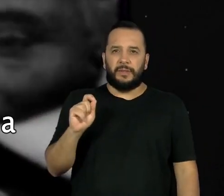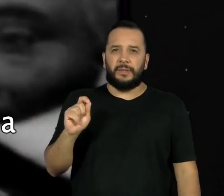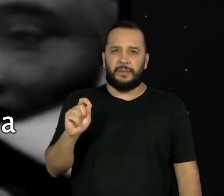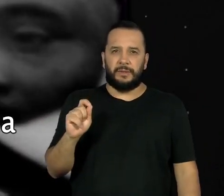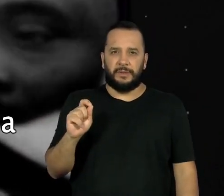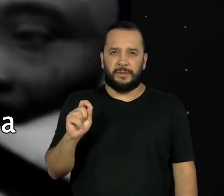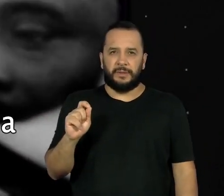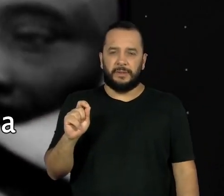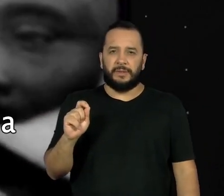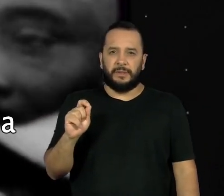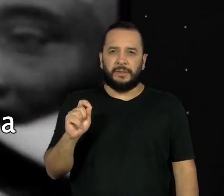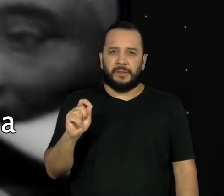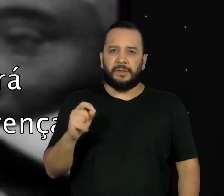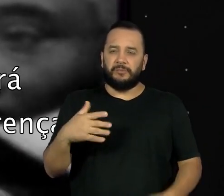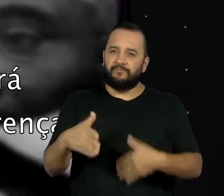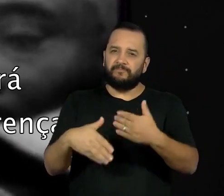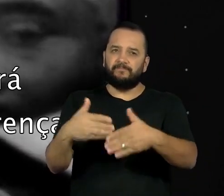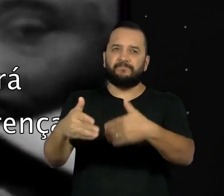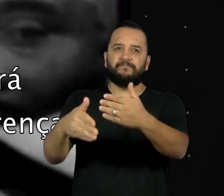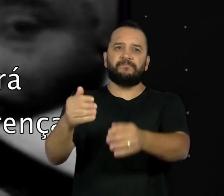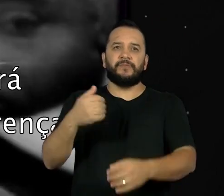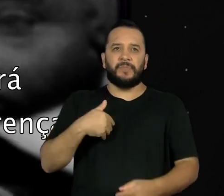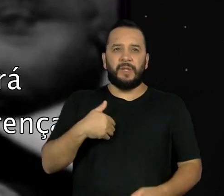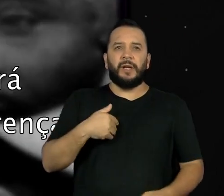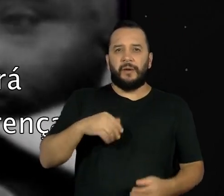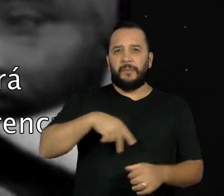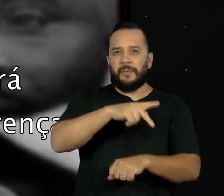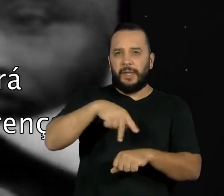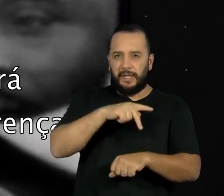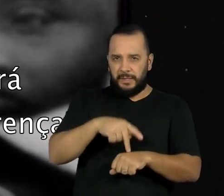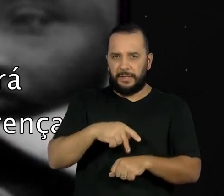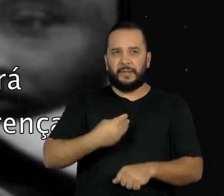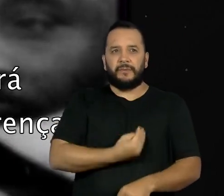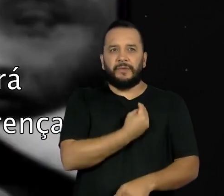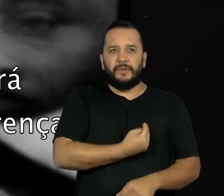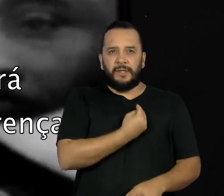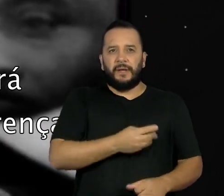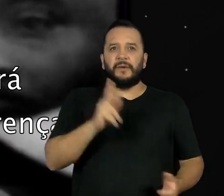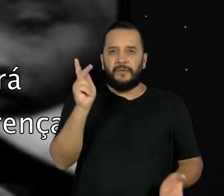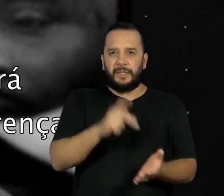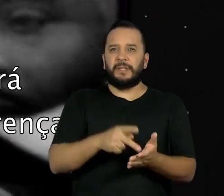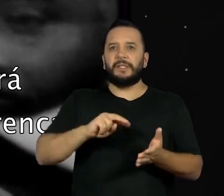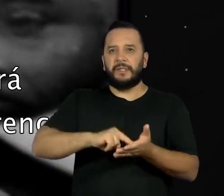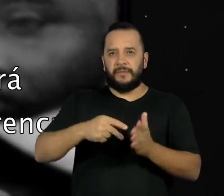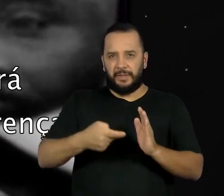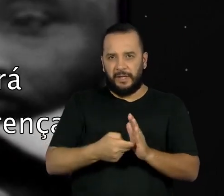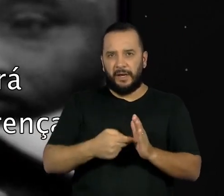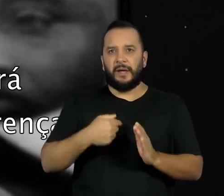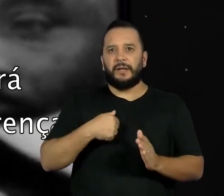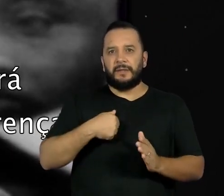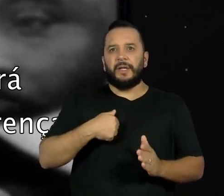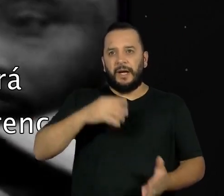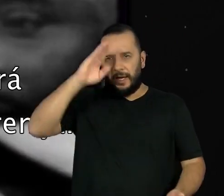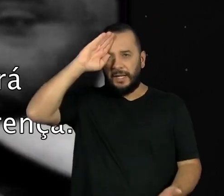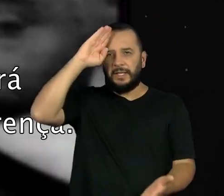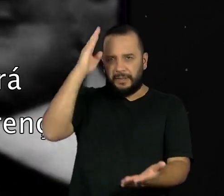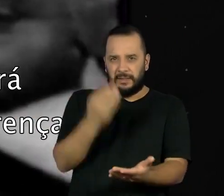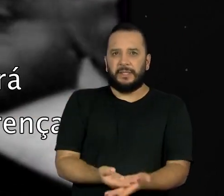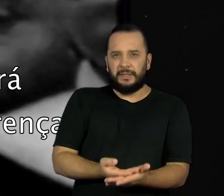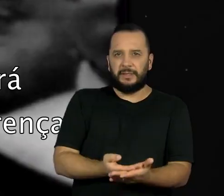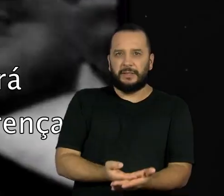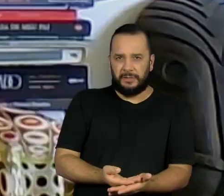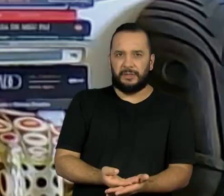day this nation will rise up and live out the true meaning of